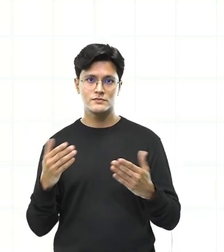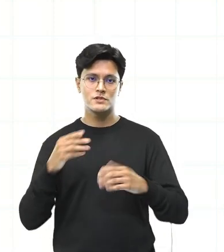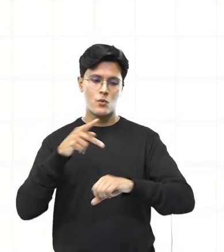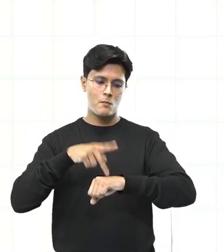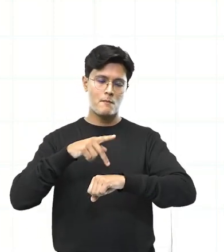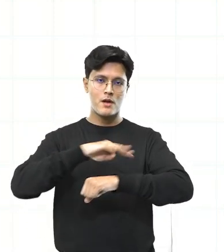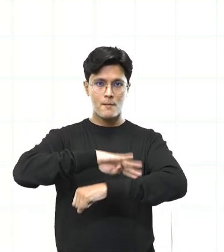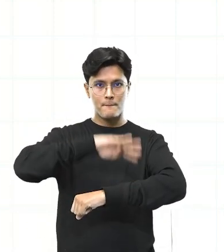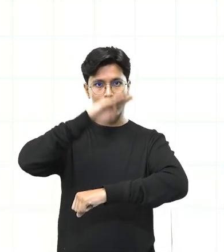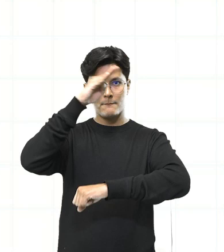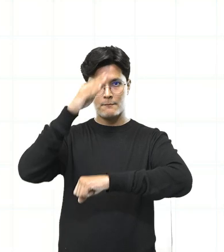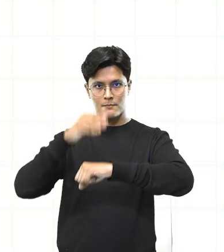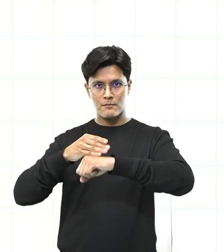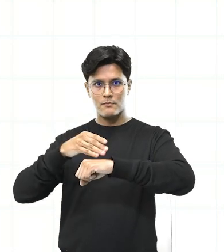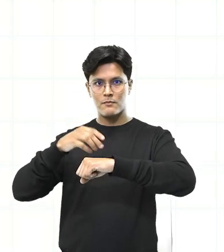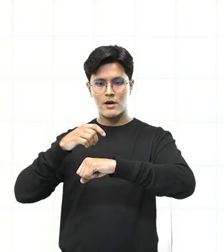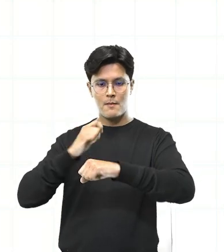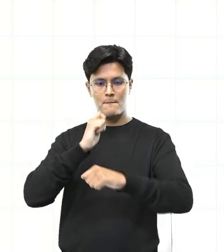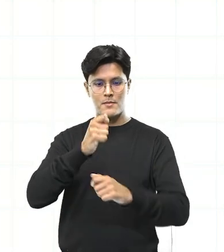ali na